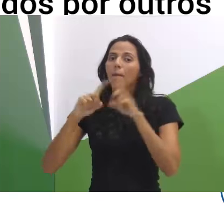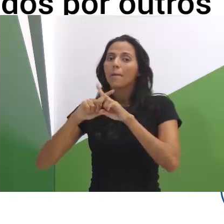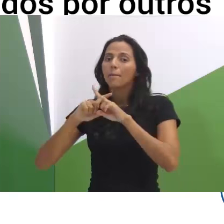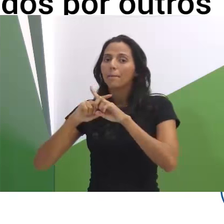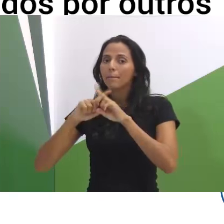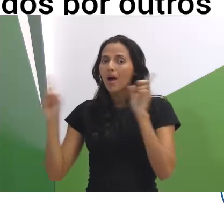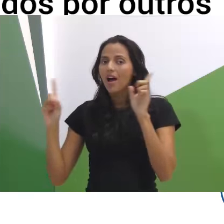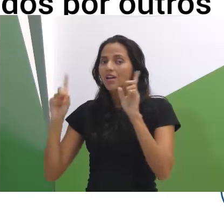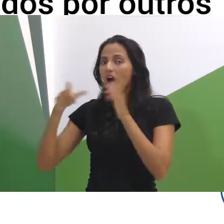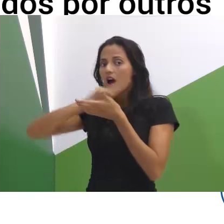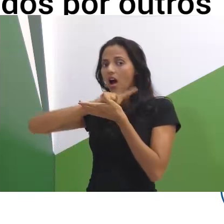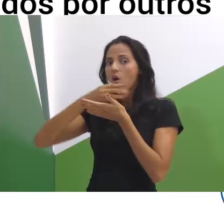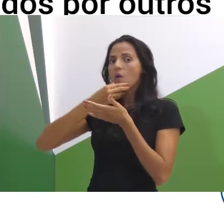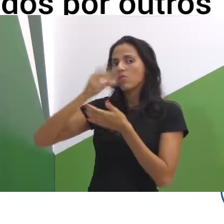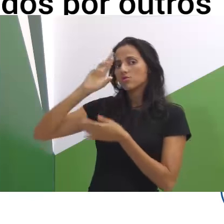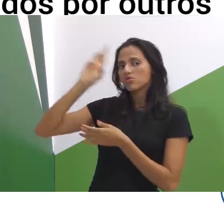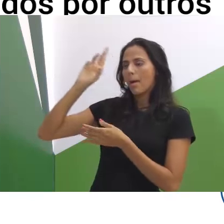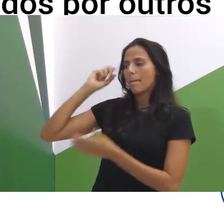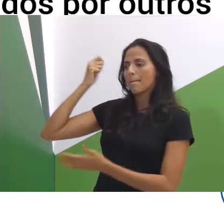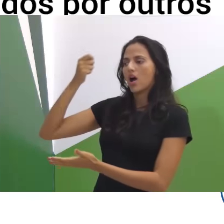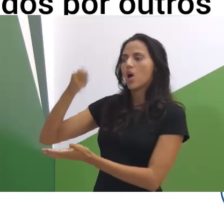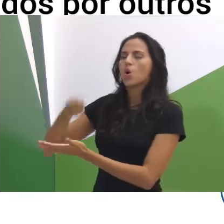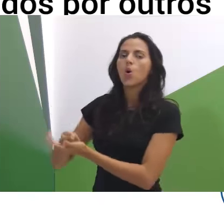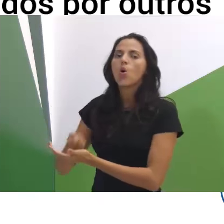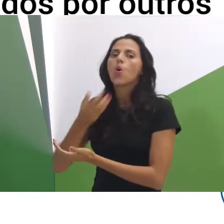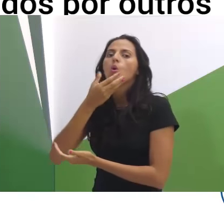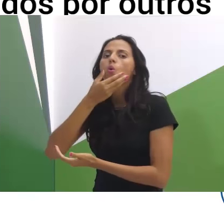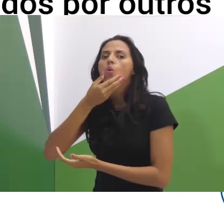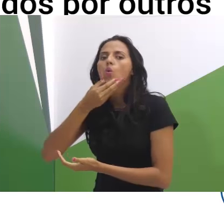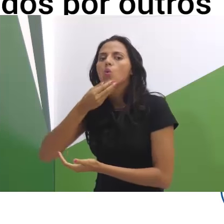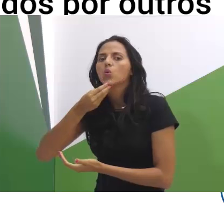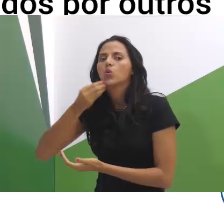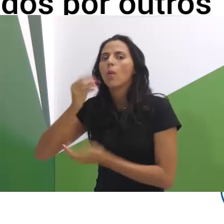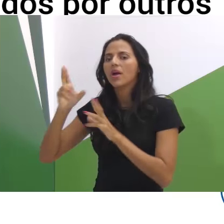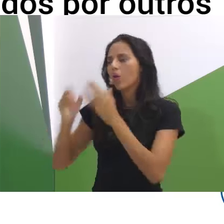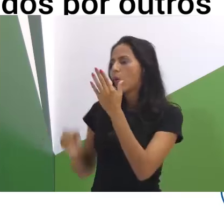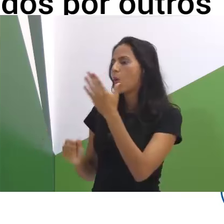O O europeu Chegou e colocou Um teu